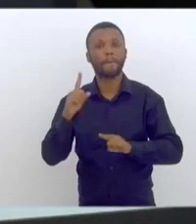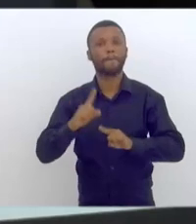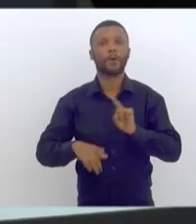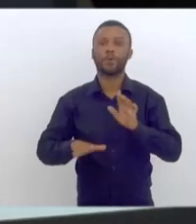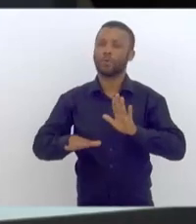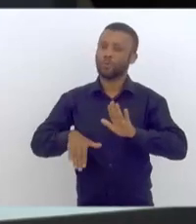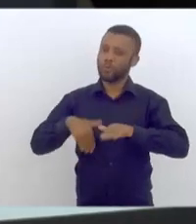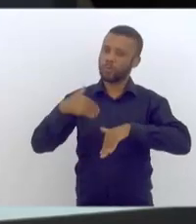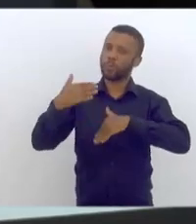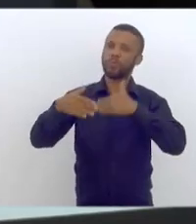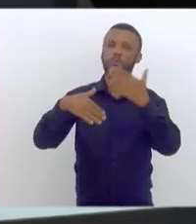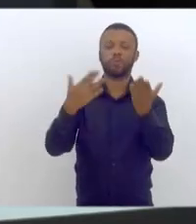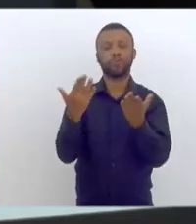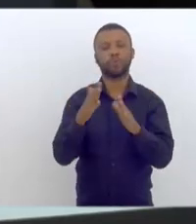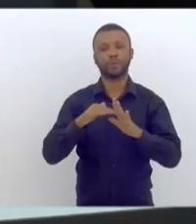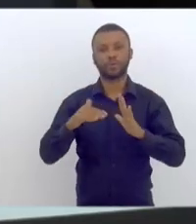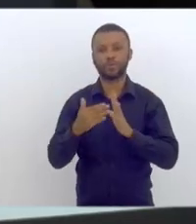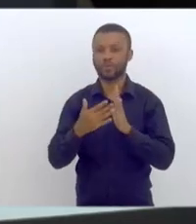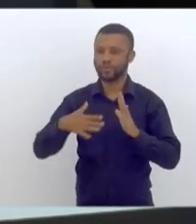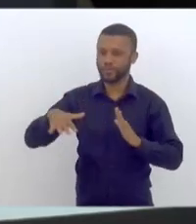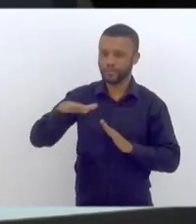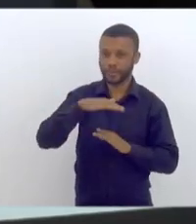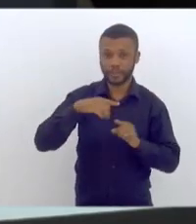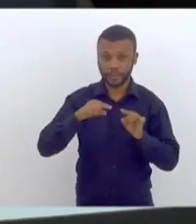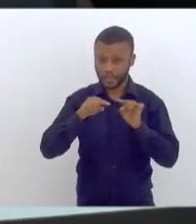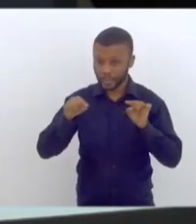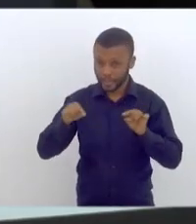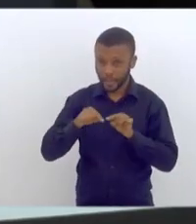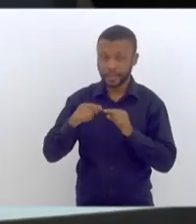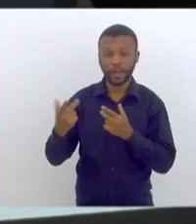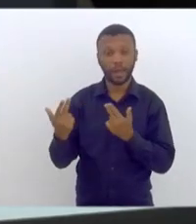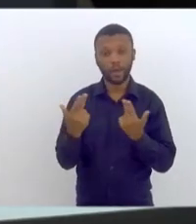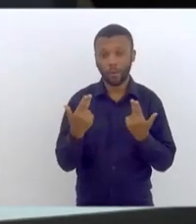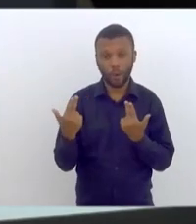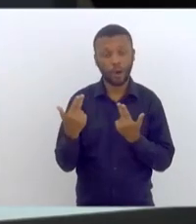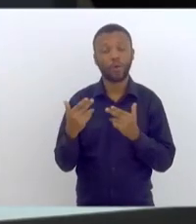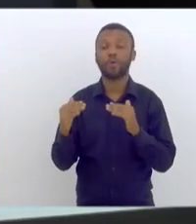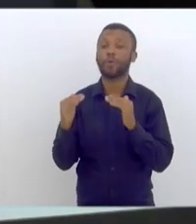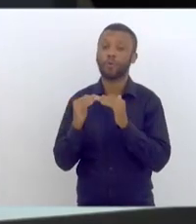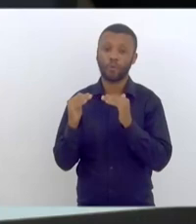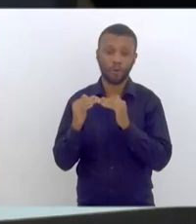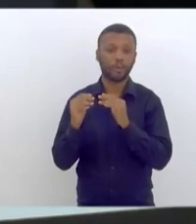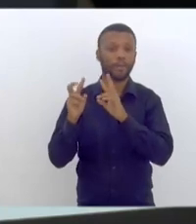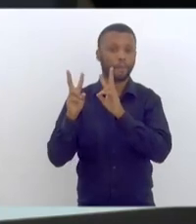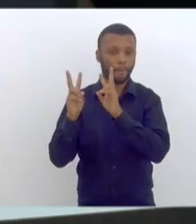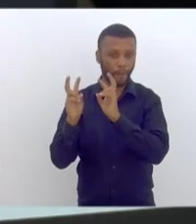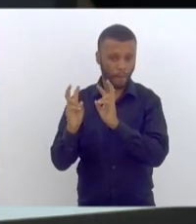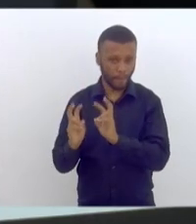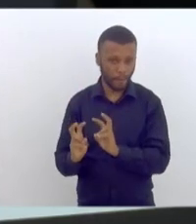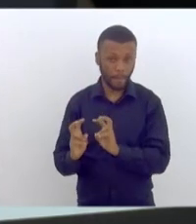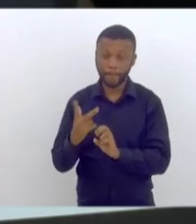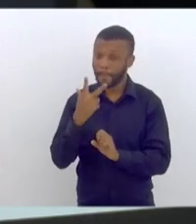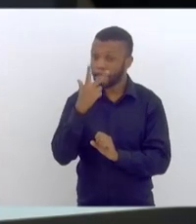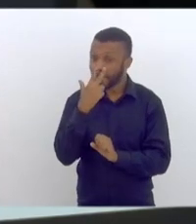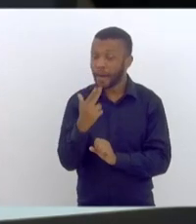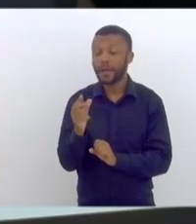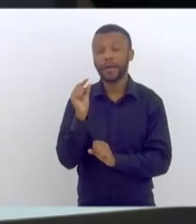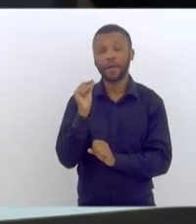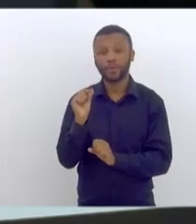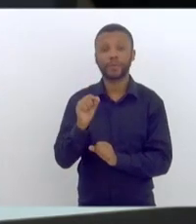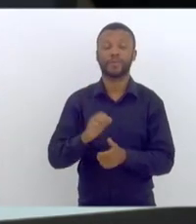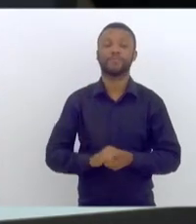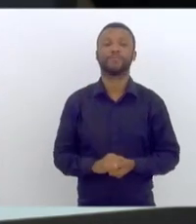acho que todo mundo aqui nessa sala né tá na mesma página com relação a isso me parece que